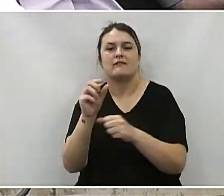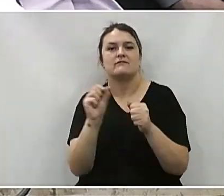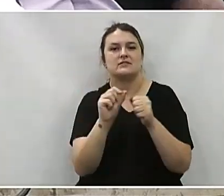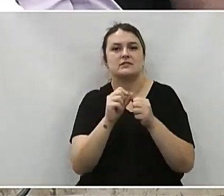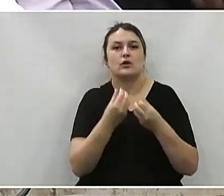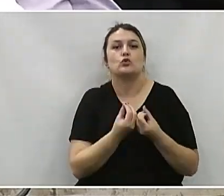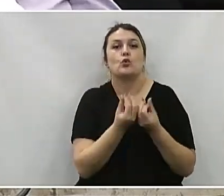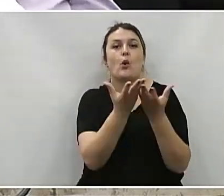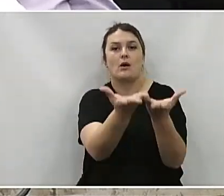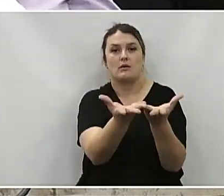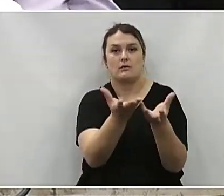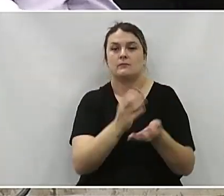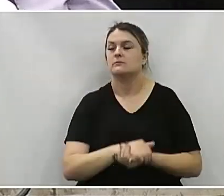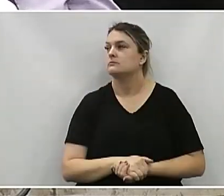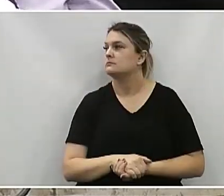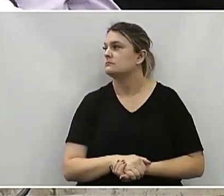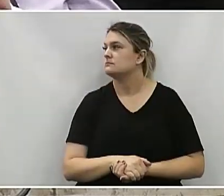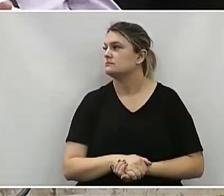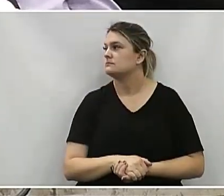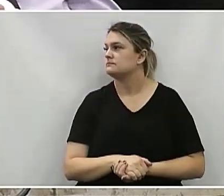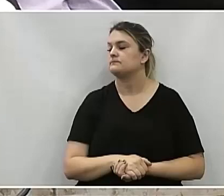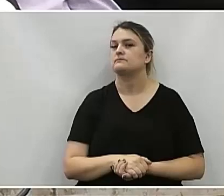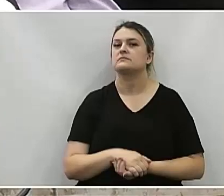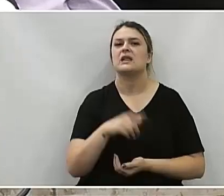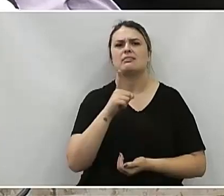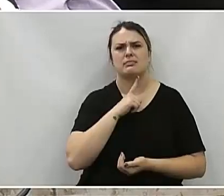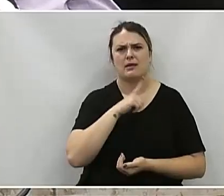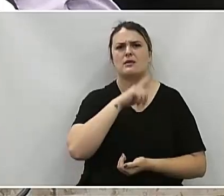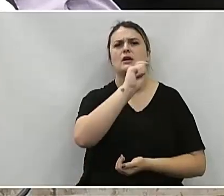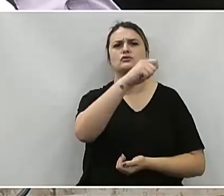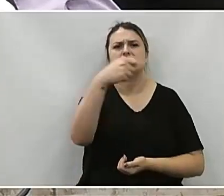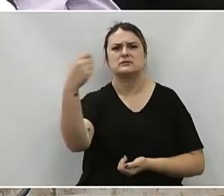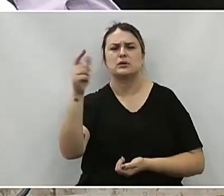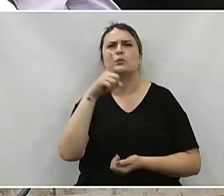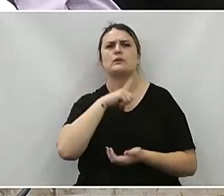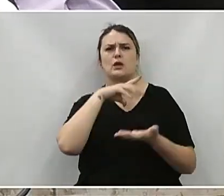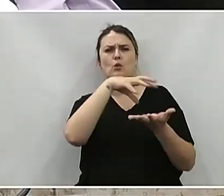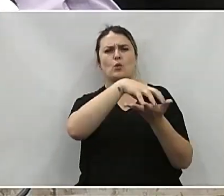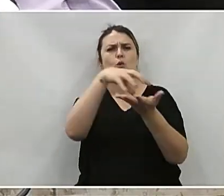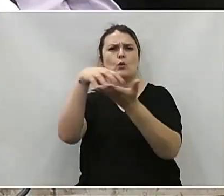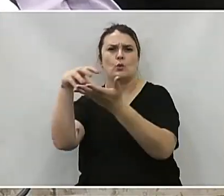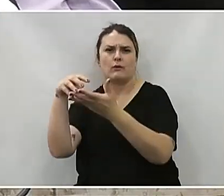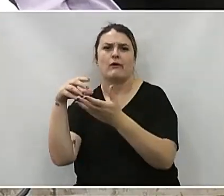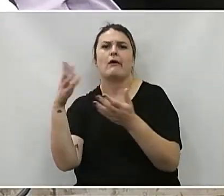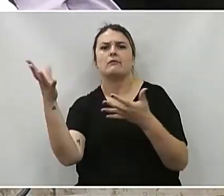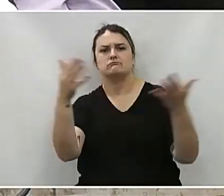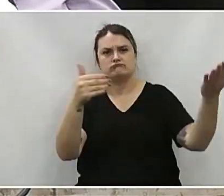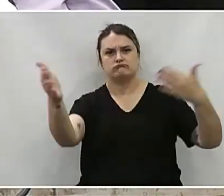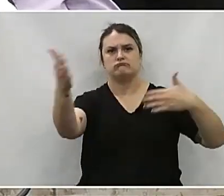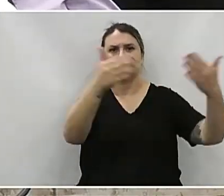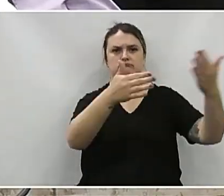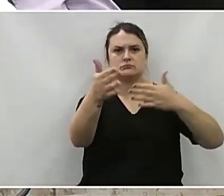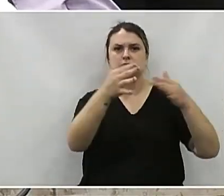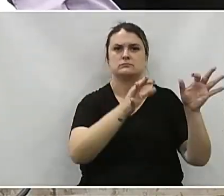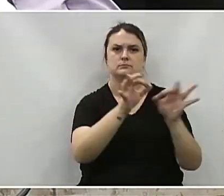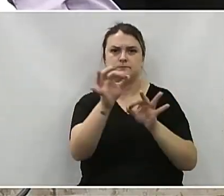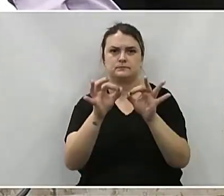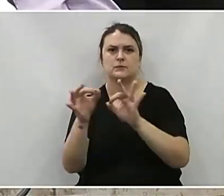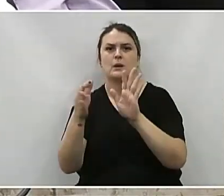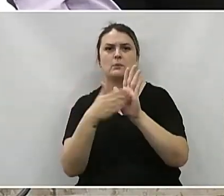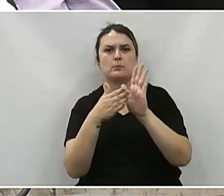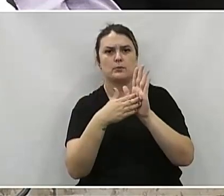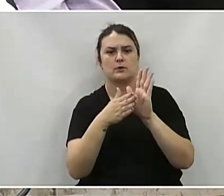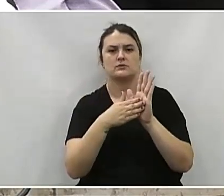doações há associações há entidades sem fins lucrativos que estão fazendo e organizando